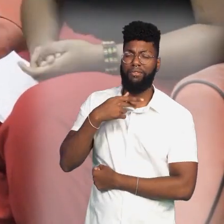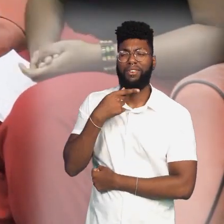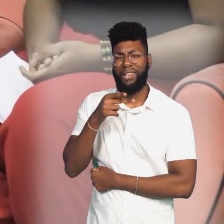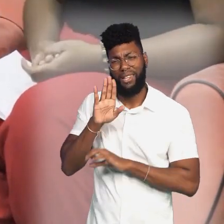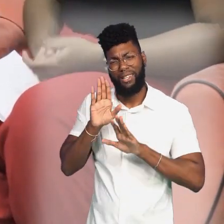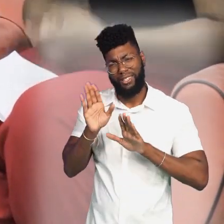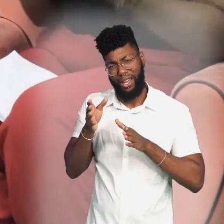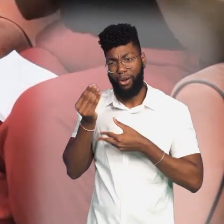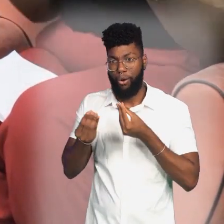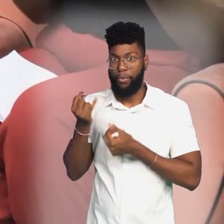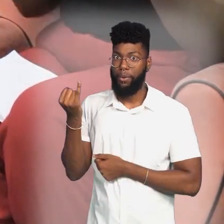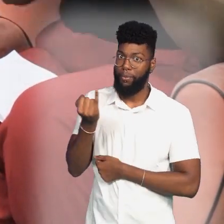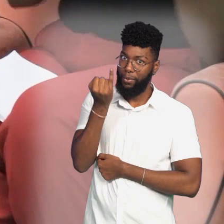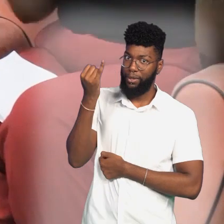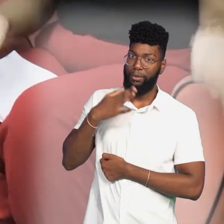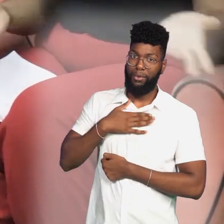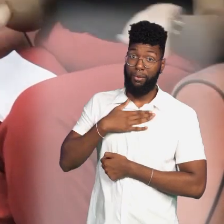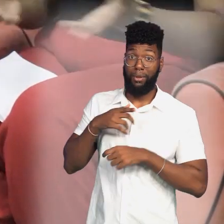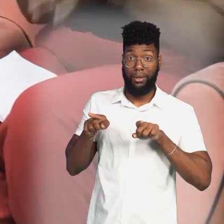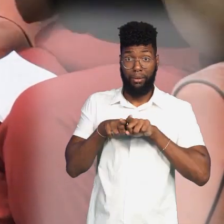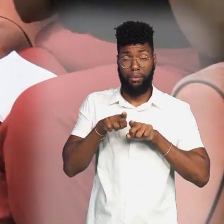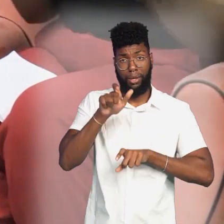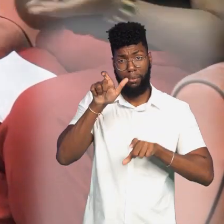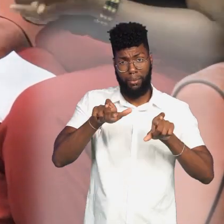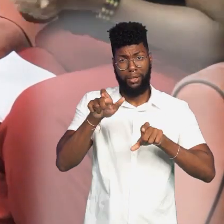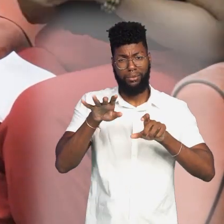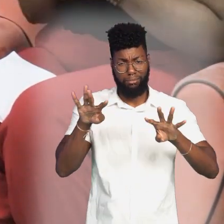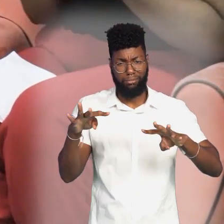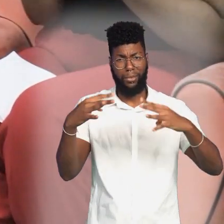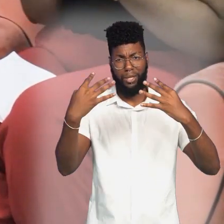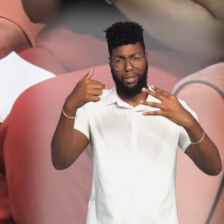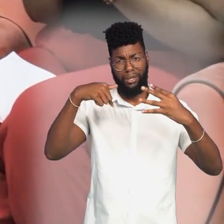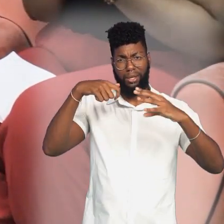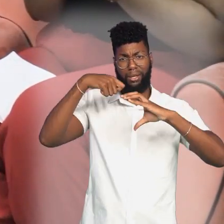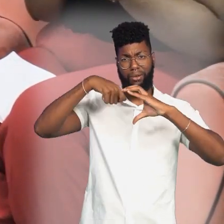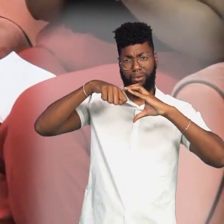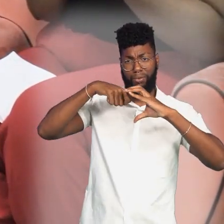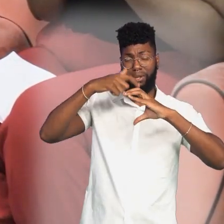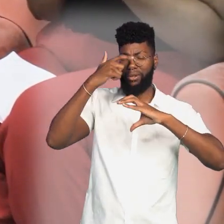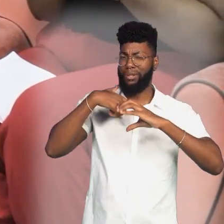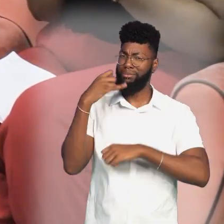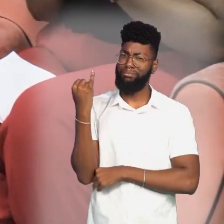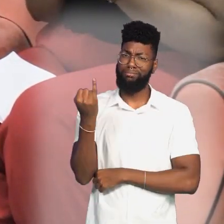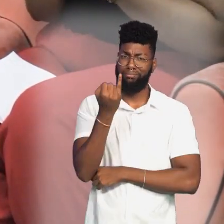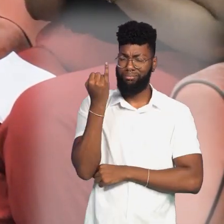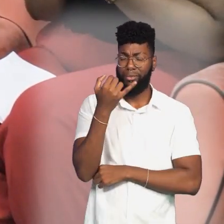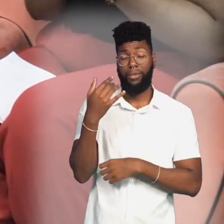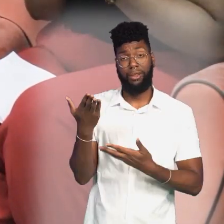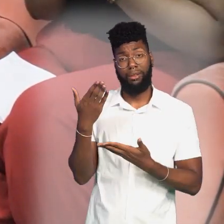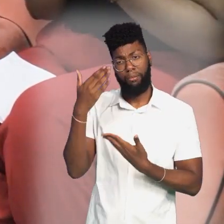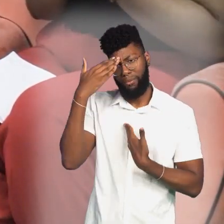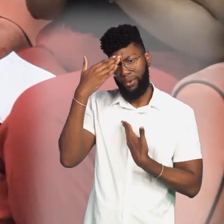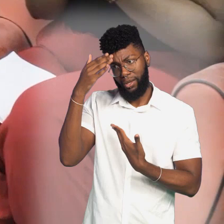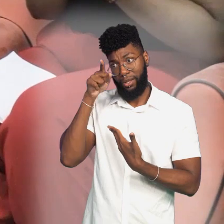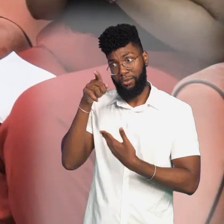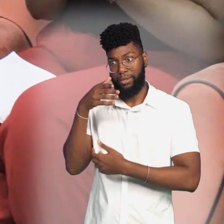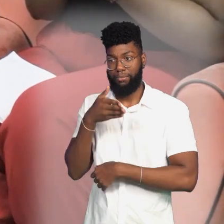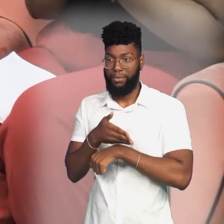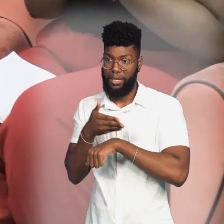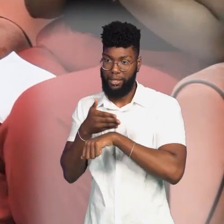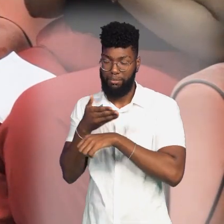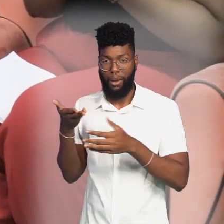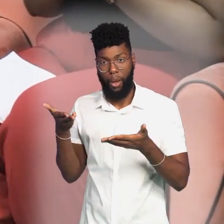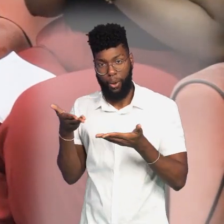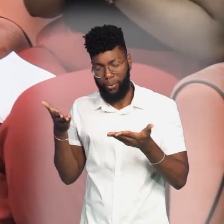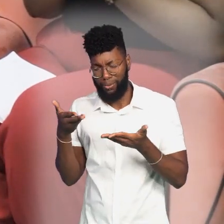isso é importante, quanto também para o público que vai nos escutar, que vai nos assistir, acho que é fundamental. Então, obrigada, Madu, pela tua presença,